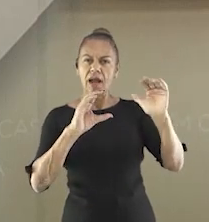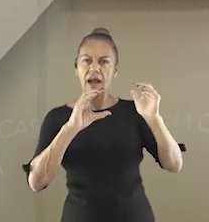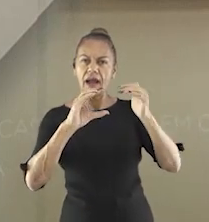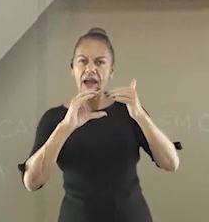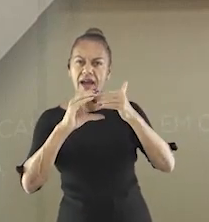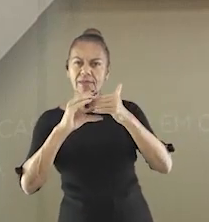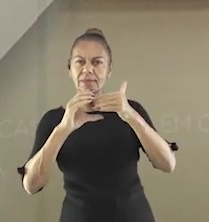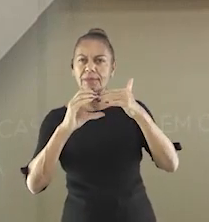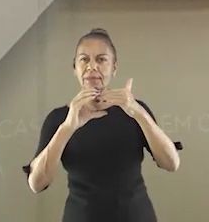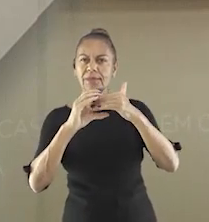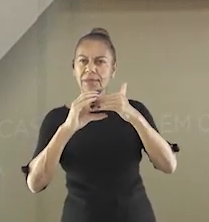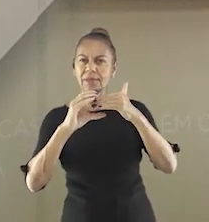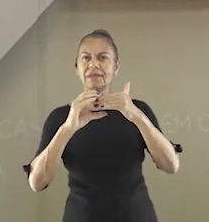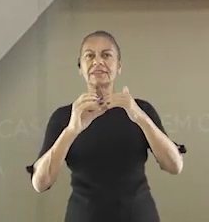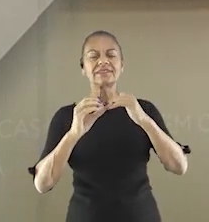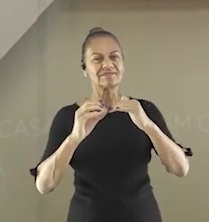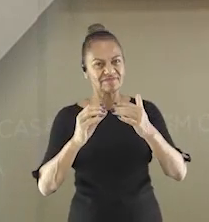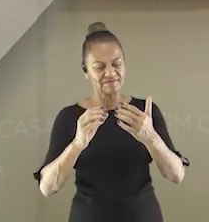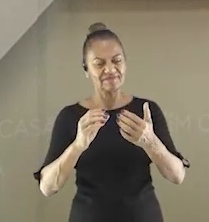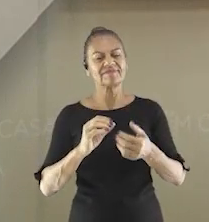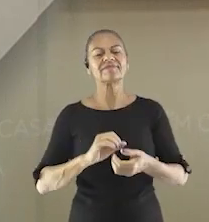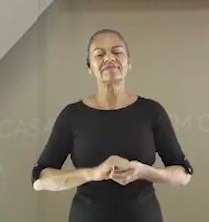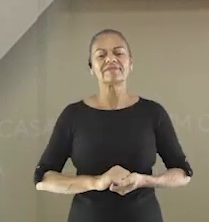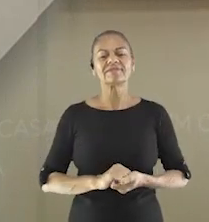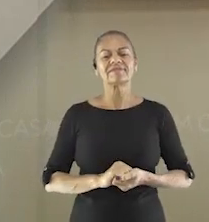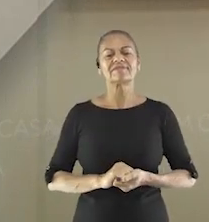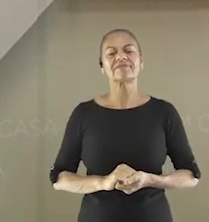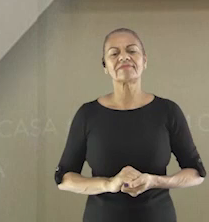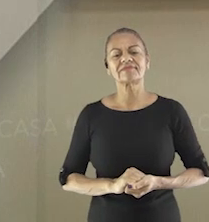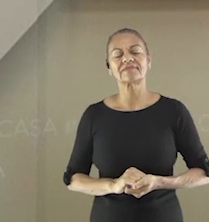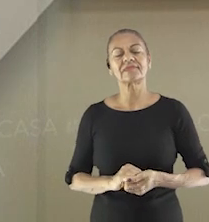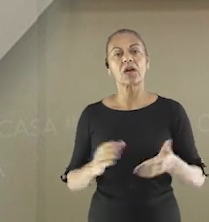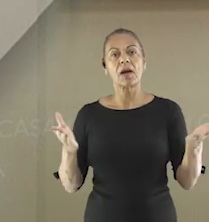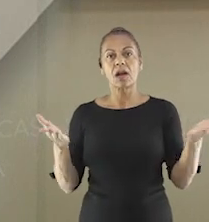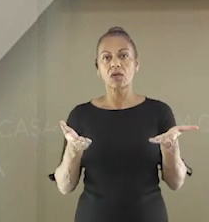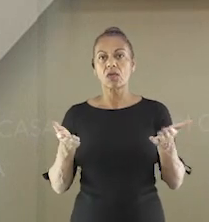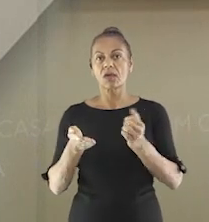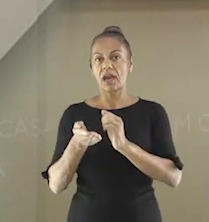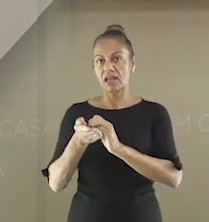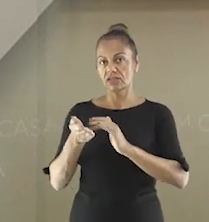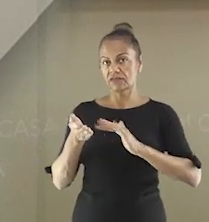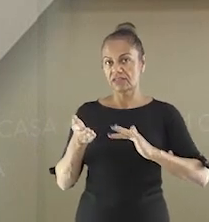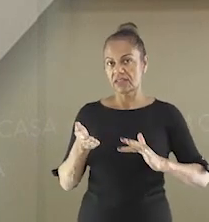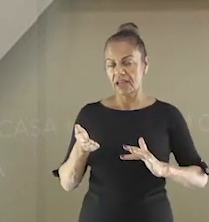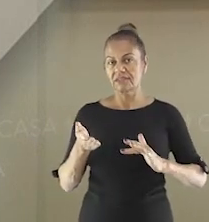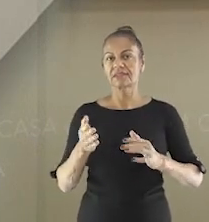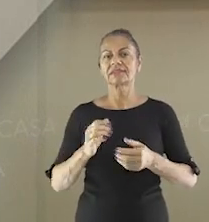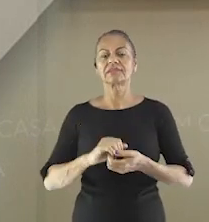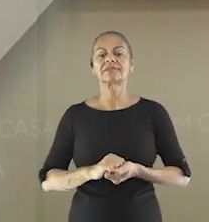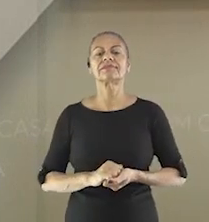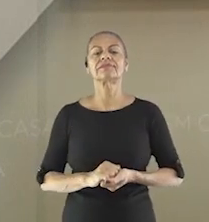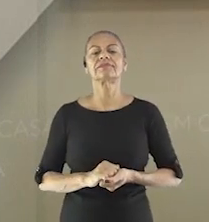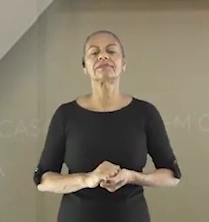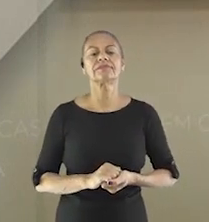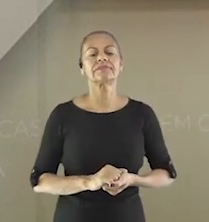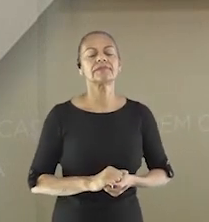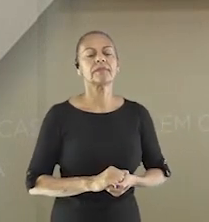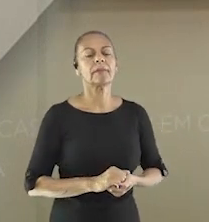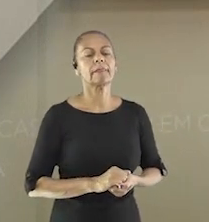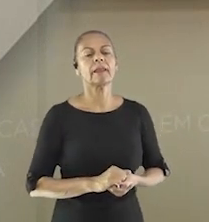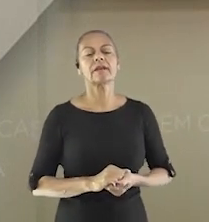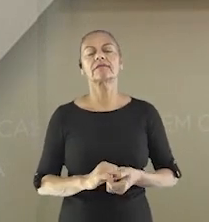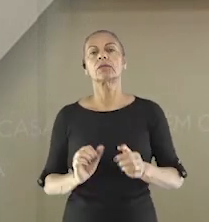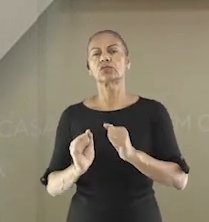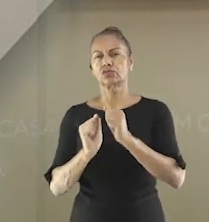atmosfera. Entendido, gente? Então, vamos para a nossa atividade de revisão. Vamos ler o enunciado juntos? Fica mais fácil